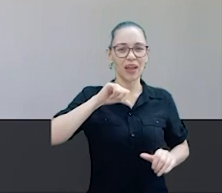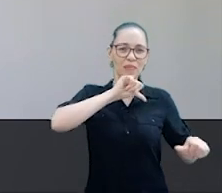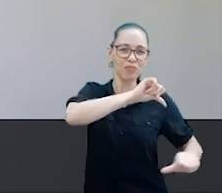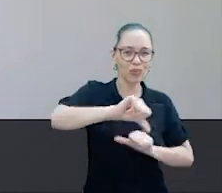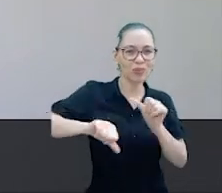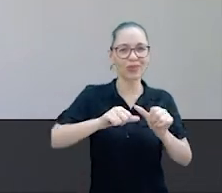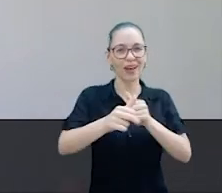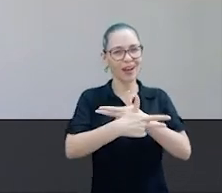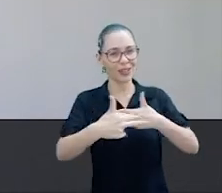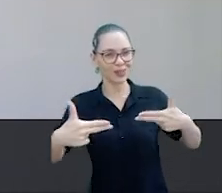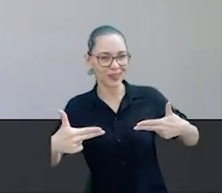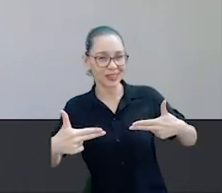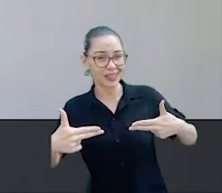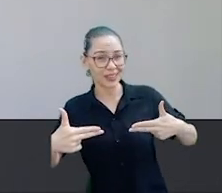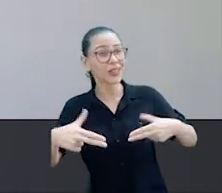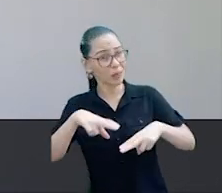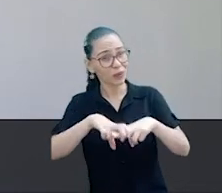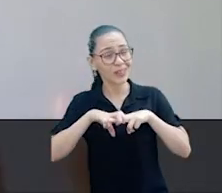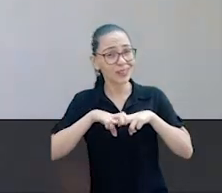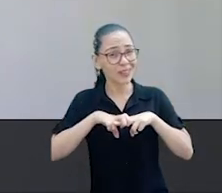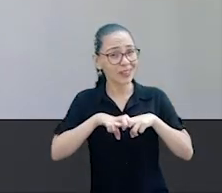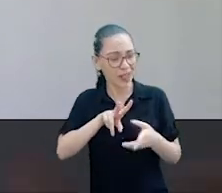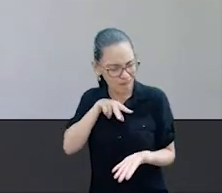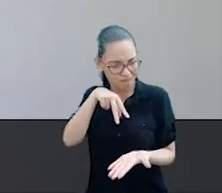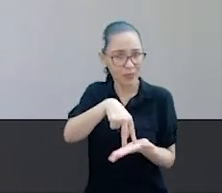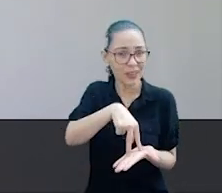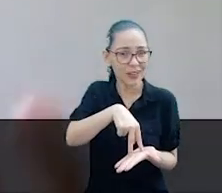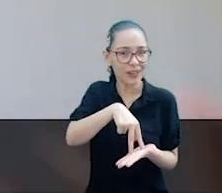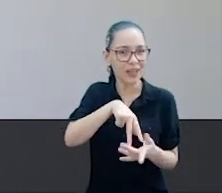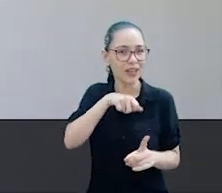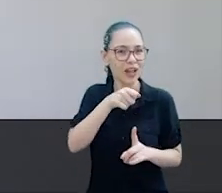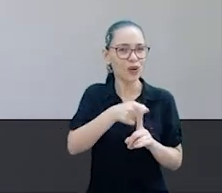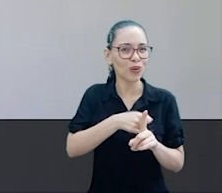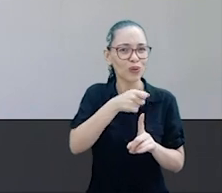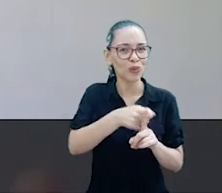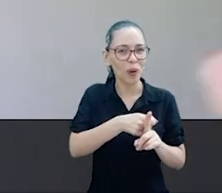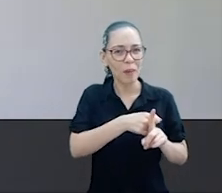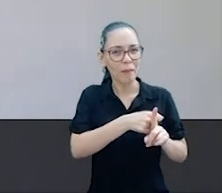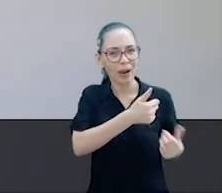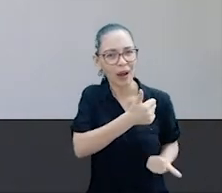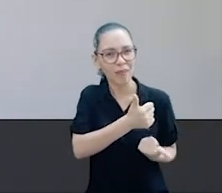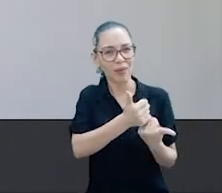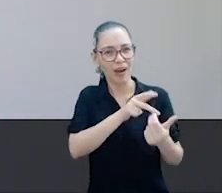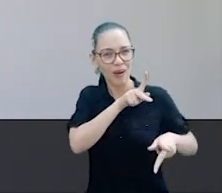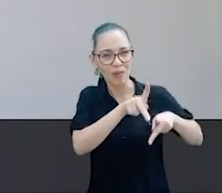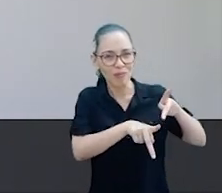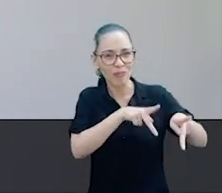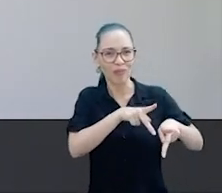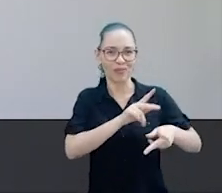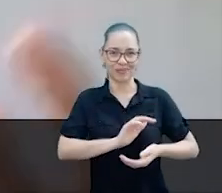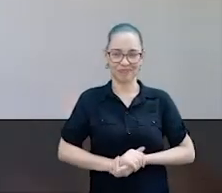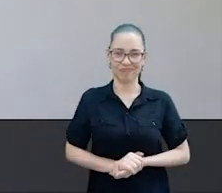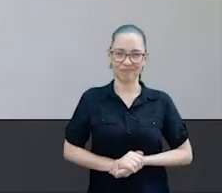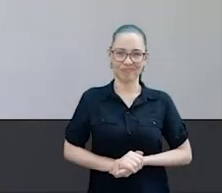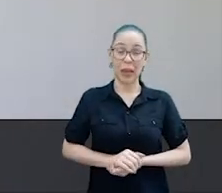quem não corre riscos não transforma nada. E o Marco sempre se arriscou em prol da coletividade e